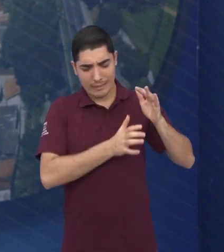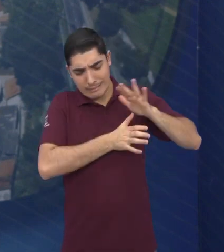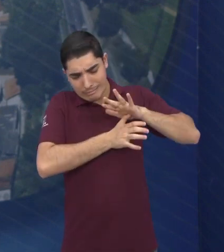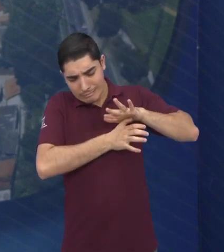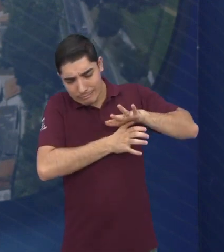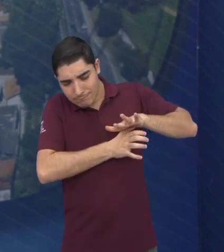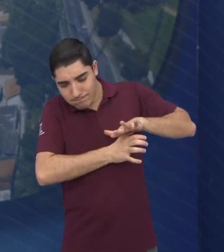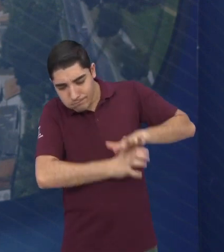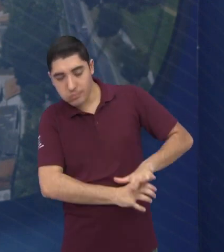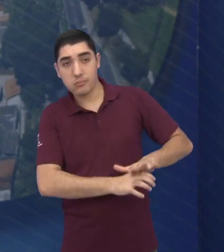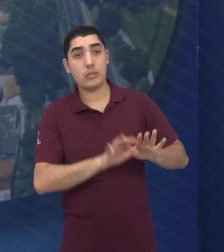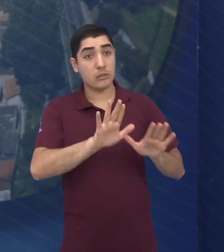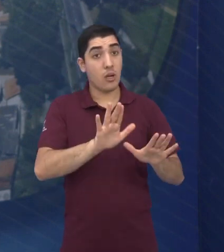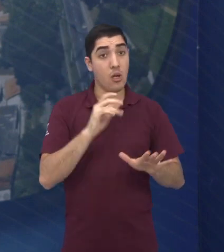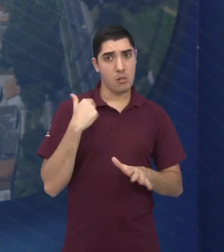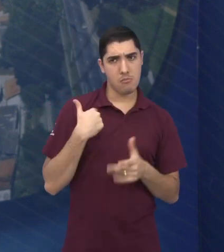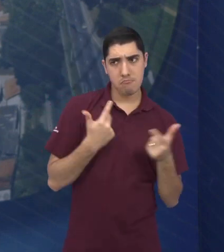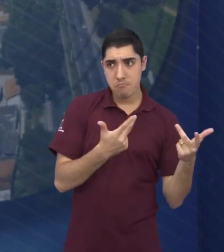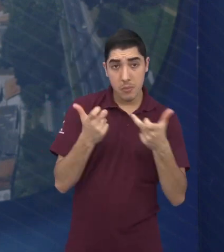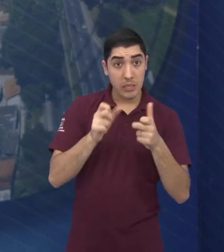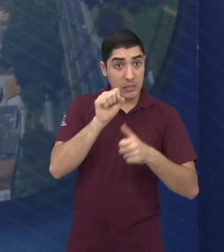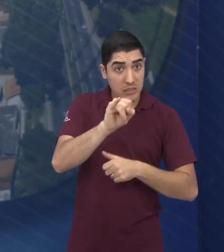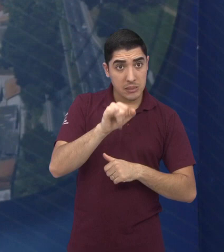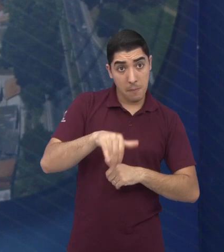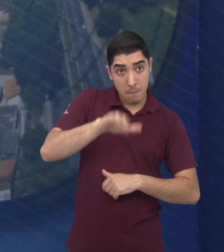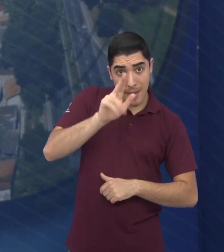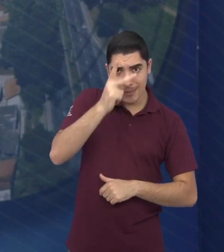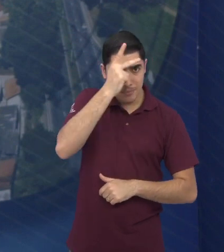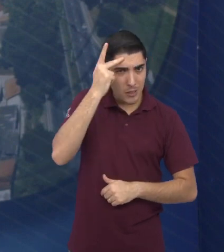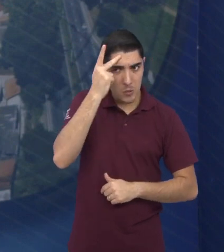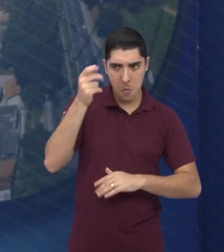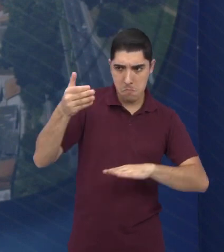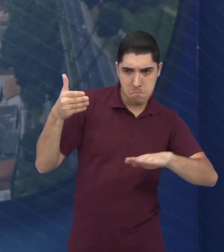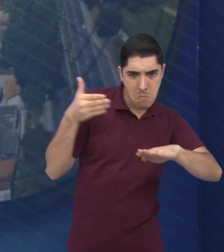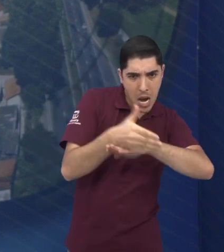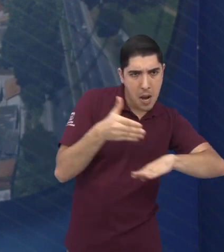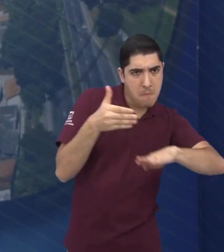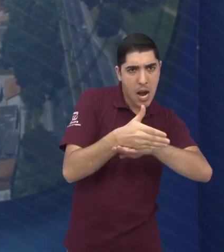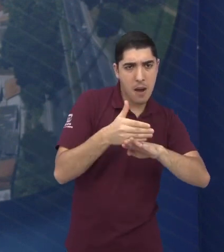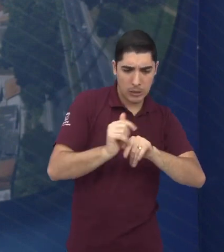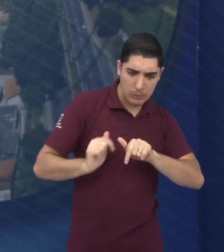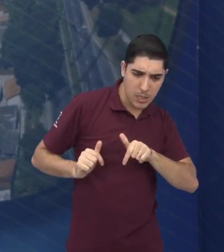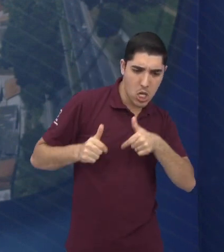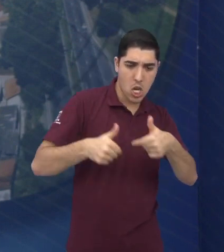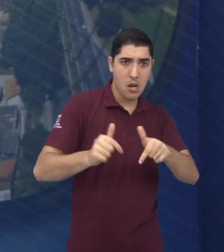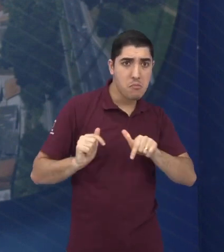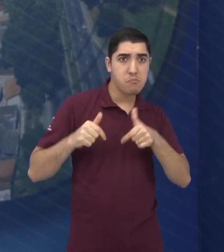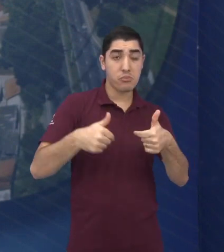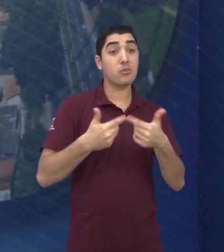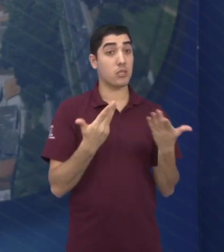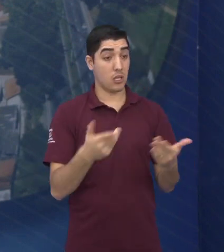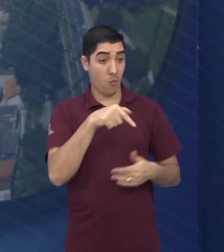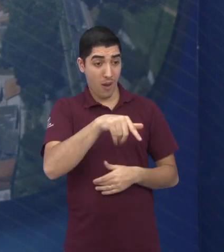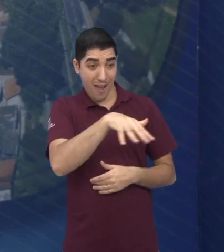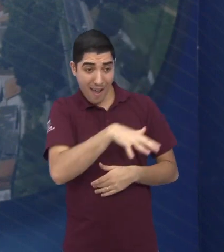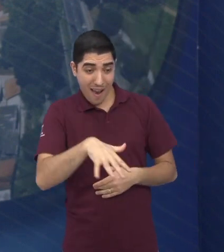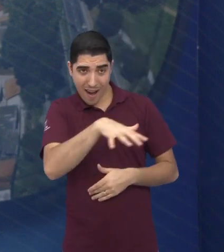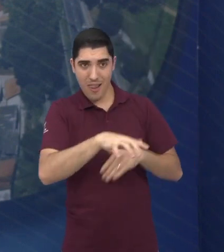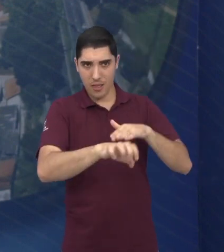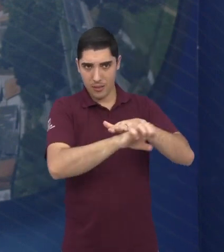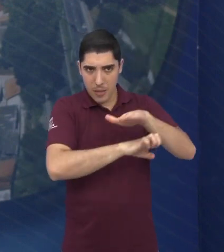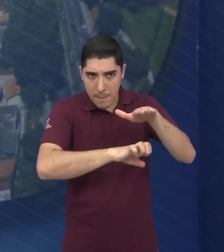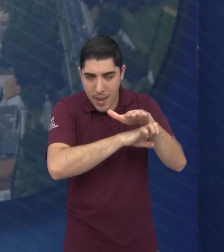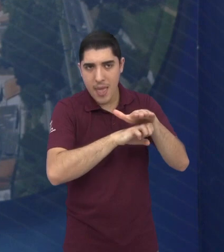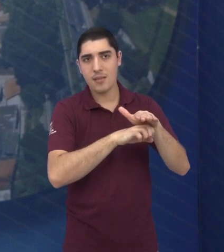esse tabu. E eu acho que quanto mais pessoas ativas, né, Carolina? Eu acho que os mercados também,